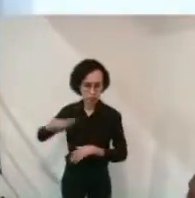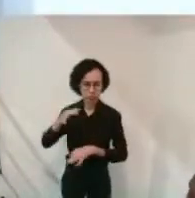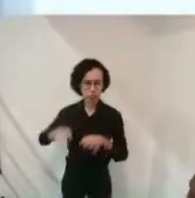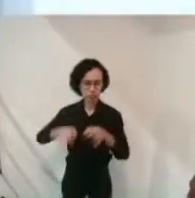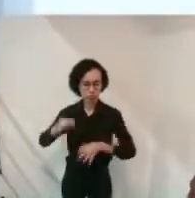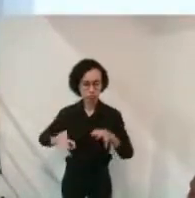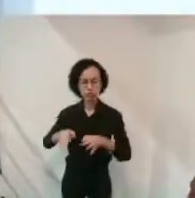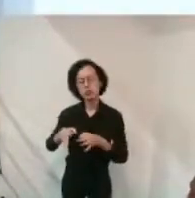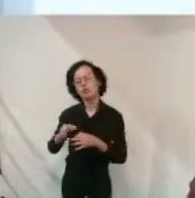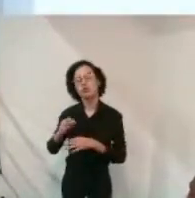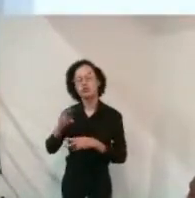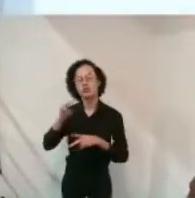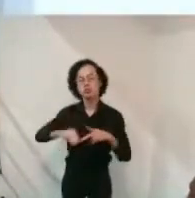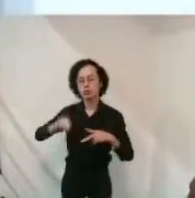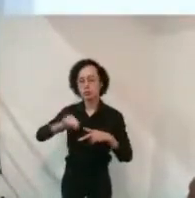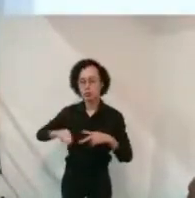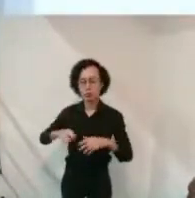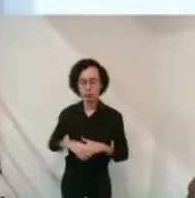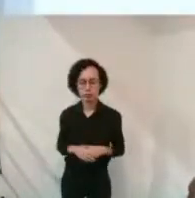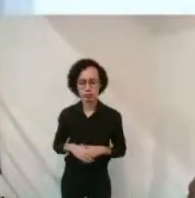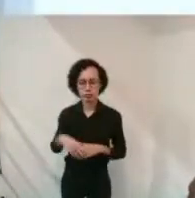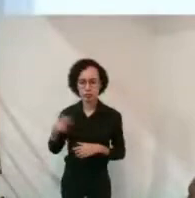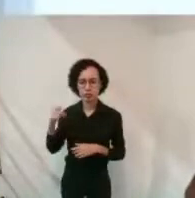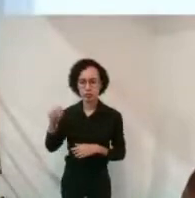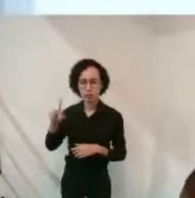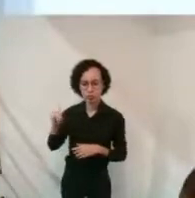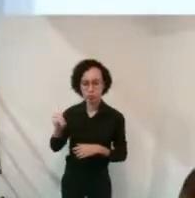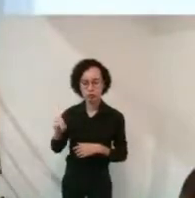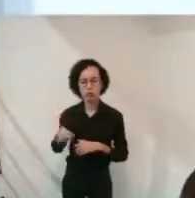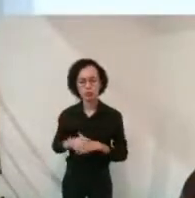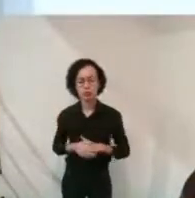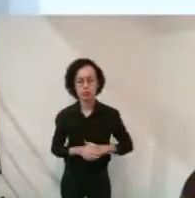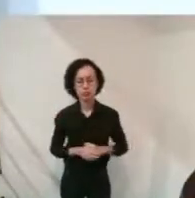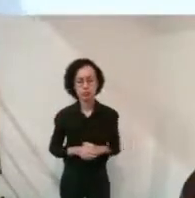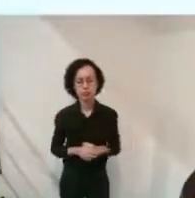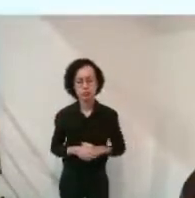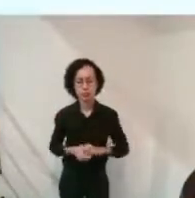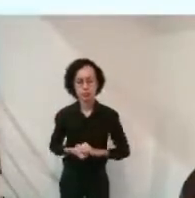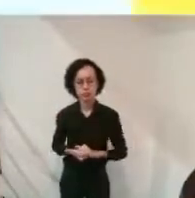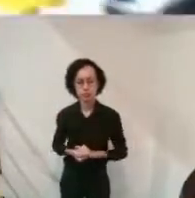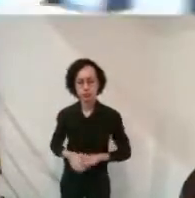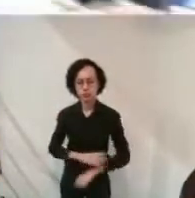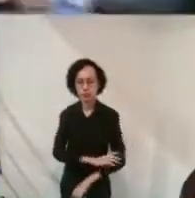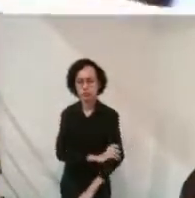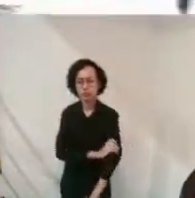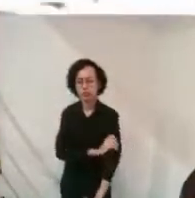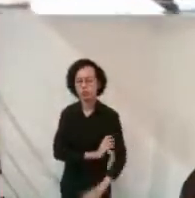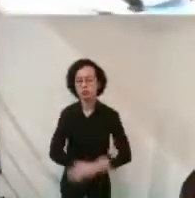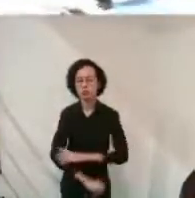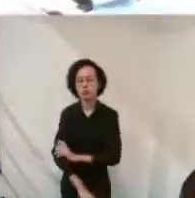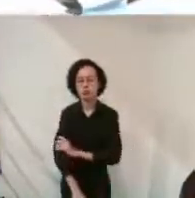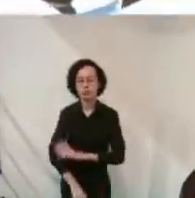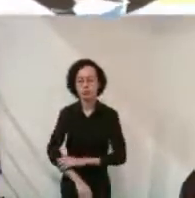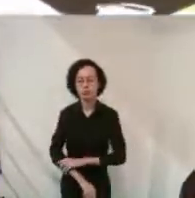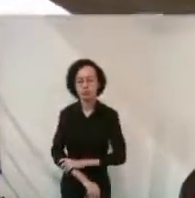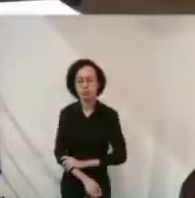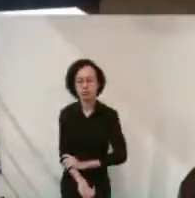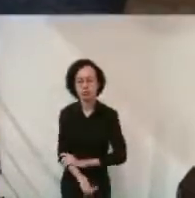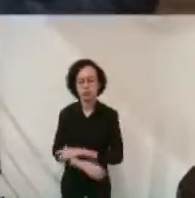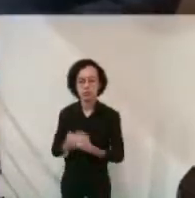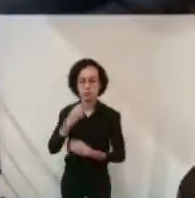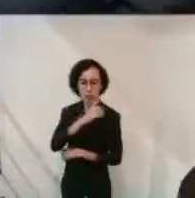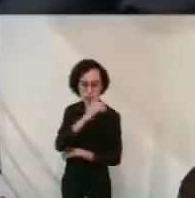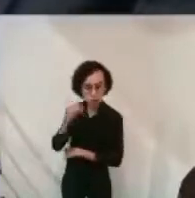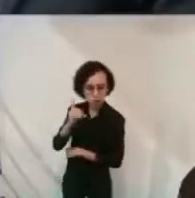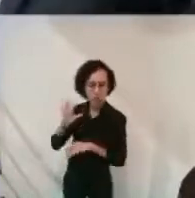de Justiça do Ministério Público de Pernambuco, doutor Paulo Augusto de Freitas Oliveira. Muito bom dia a